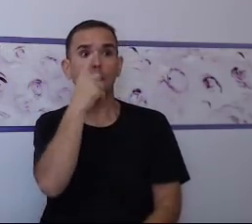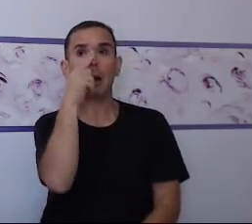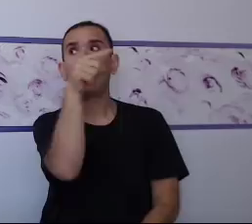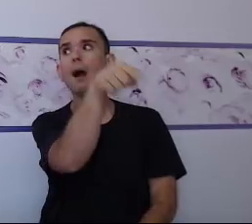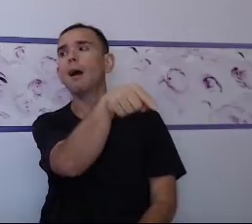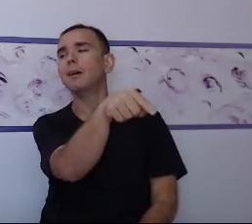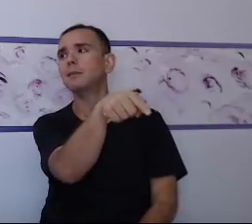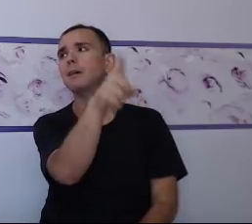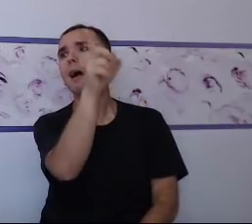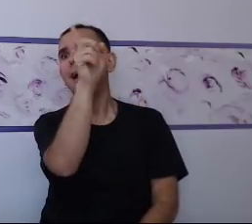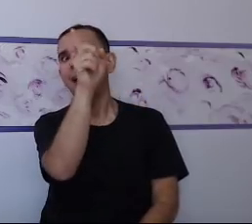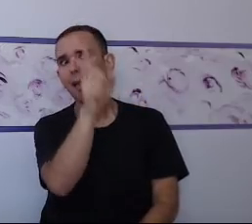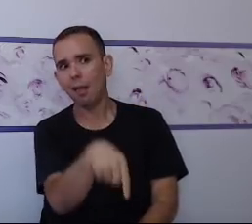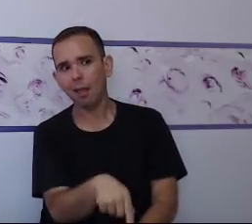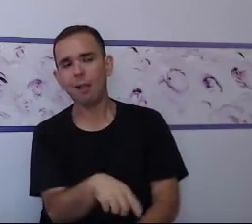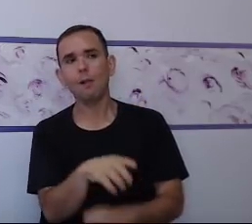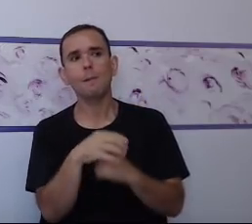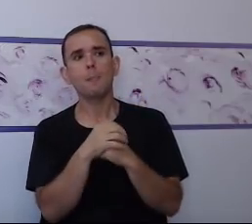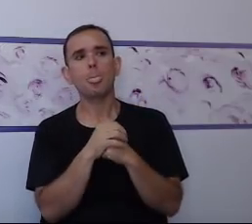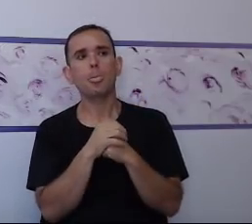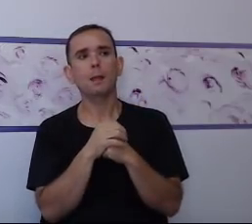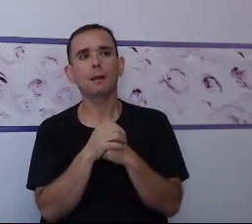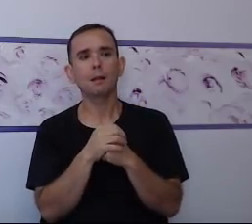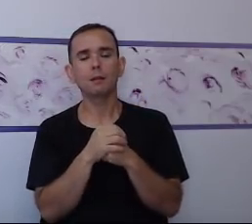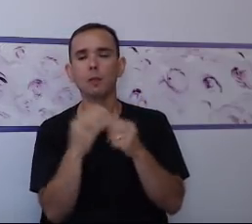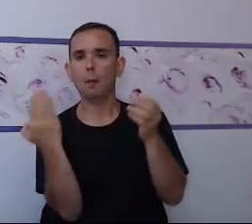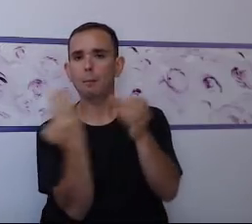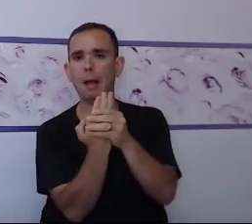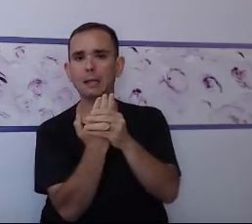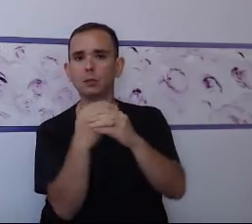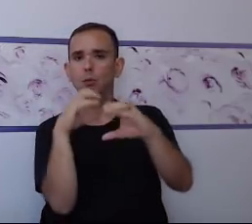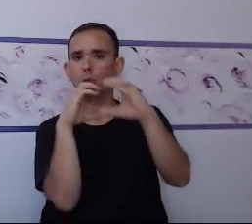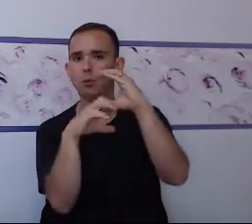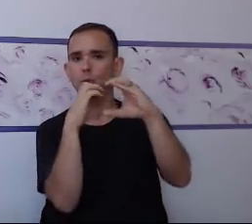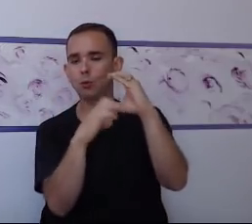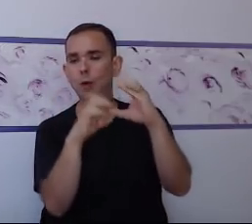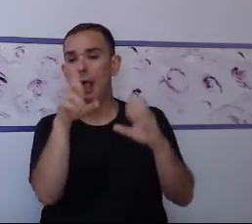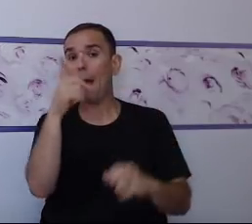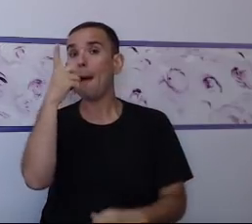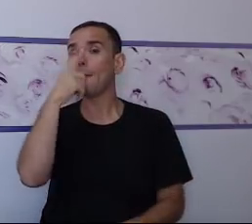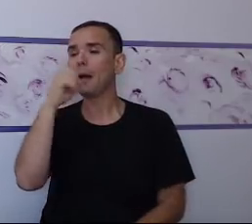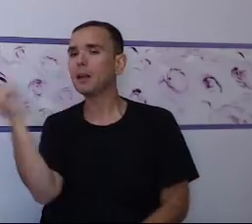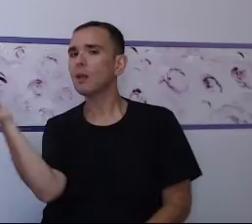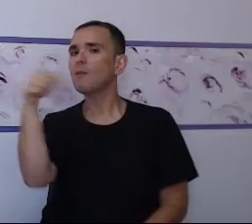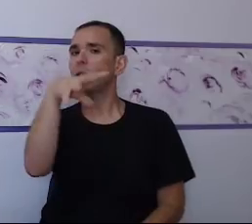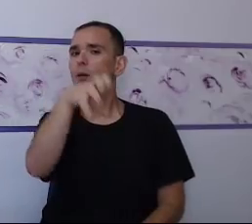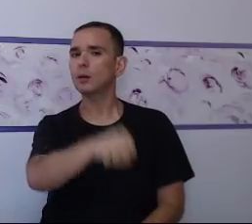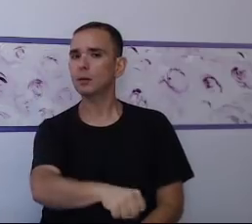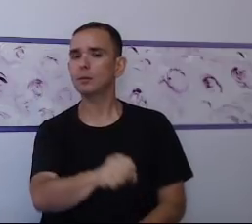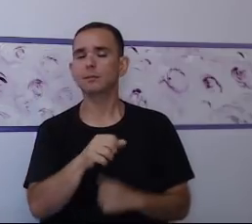mãe. Ele aponta na pasta de comunicação, que é a mãe quem vem buscar.